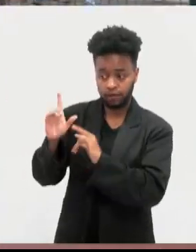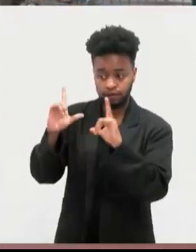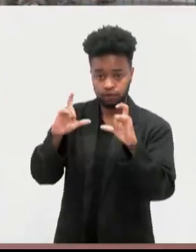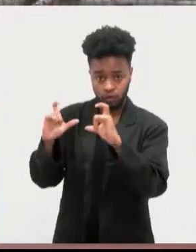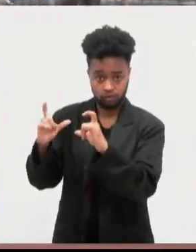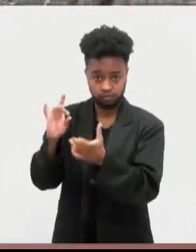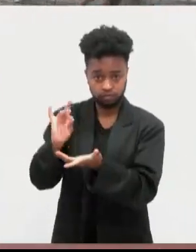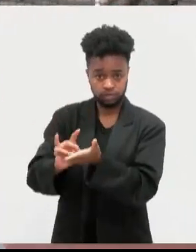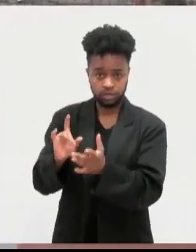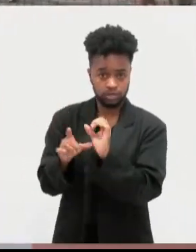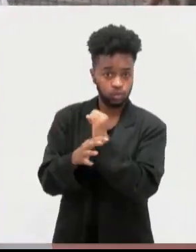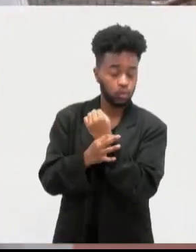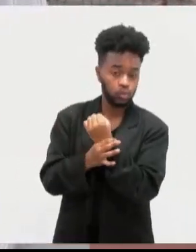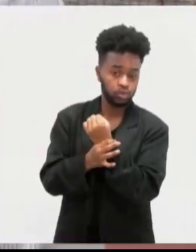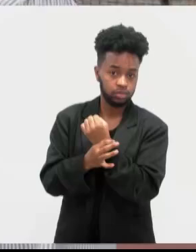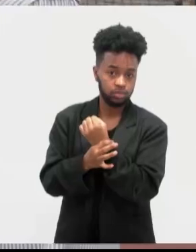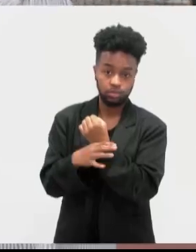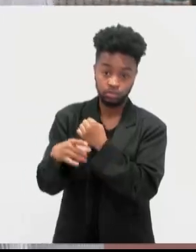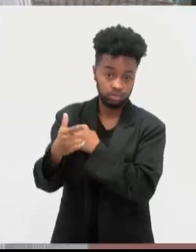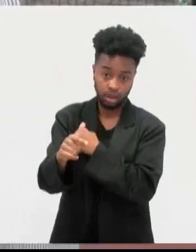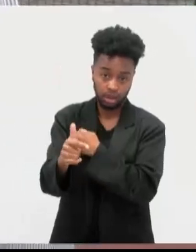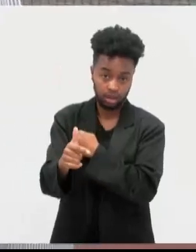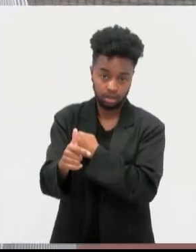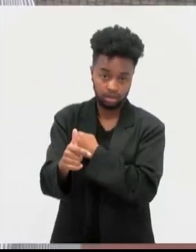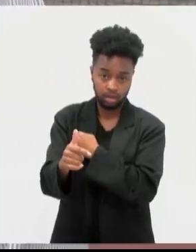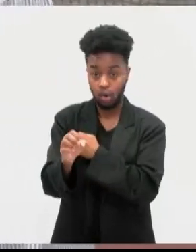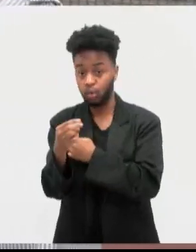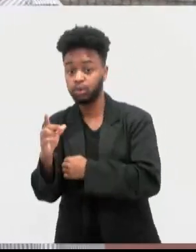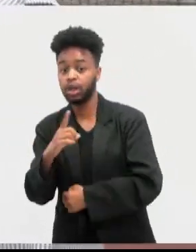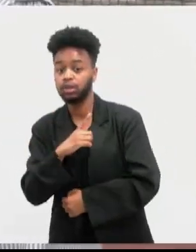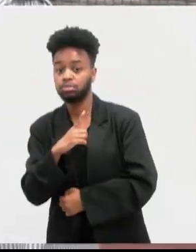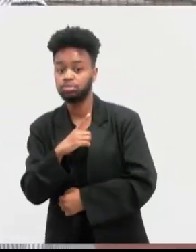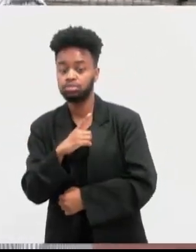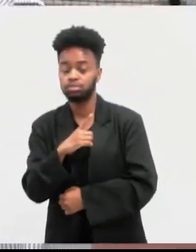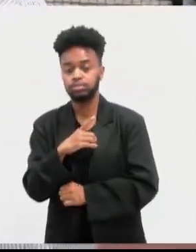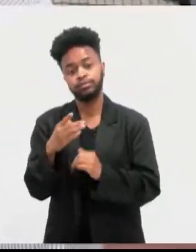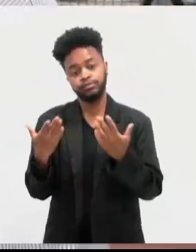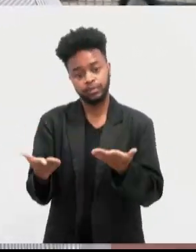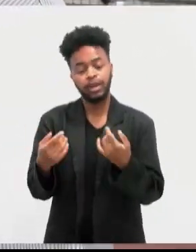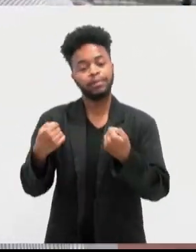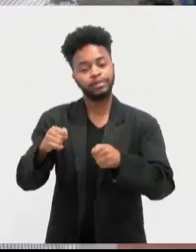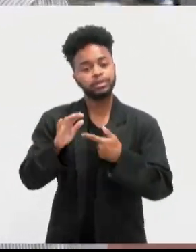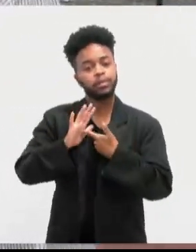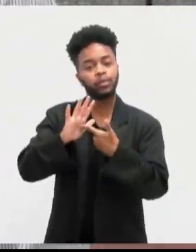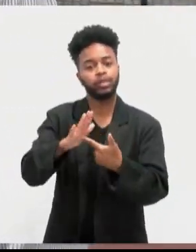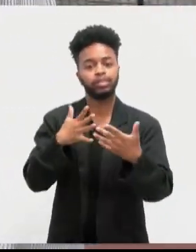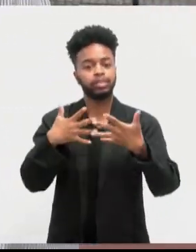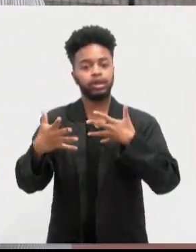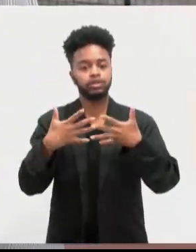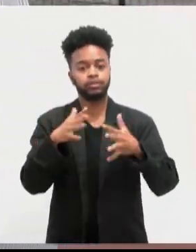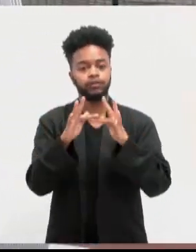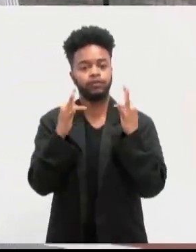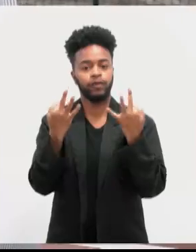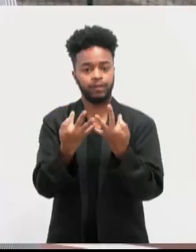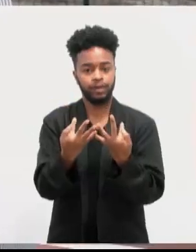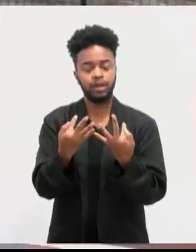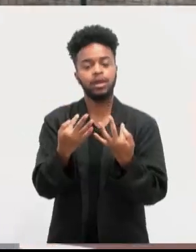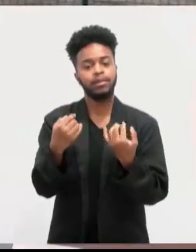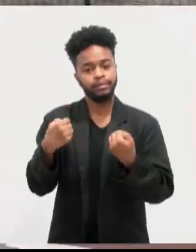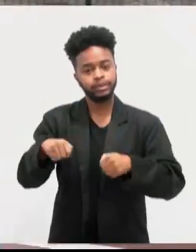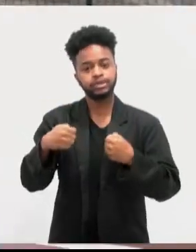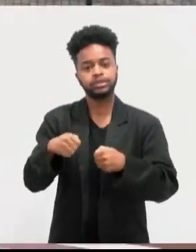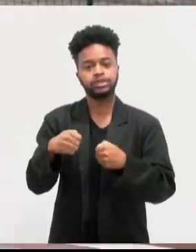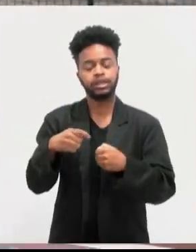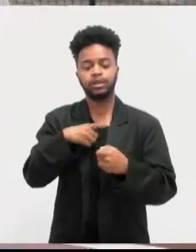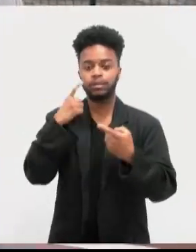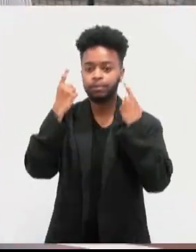é segura? Ela não tem essa garantia ou tem? Então ela tem que passar essa transparência e essa preocupação com o dado